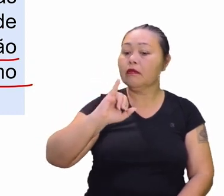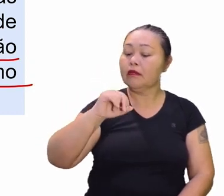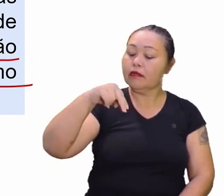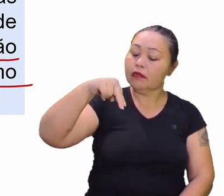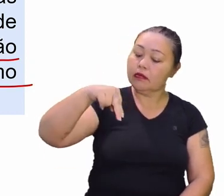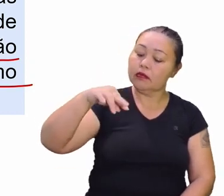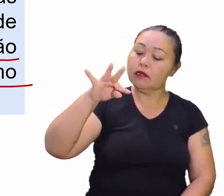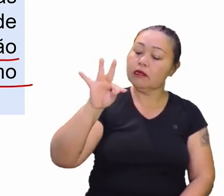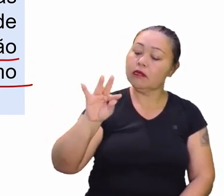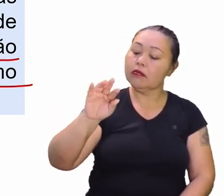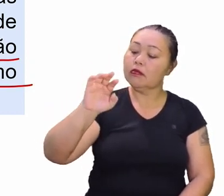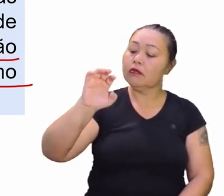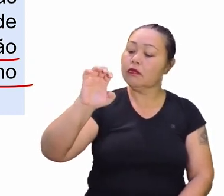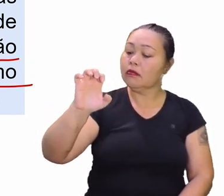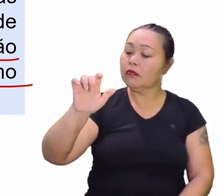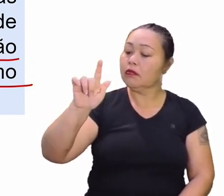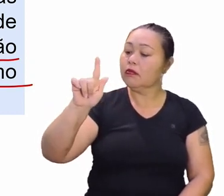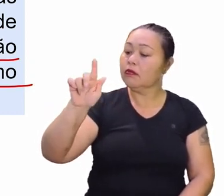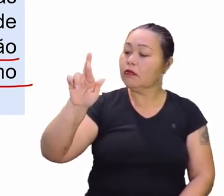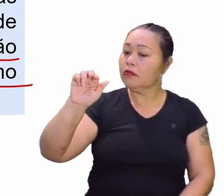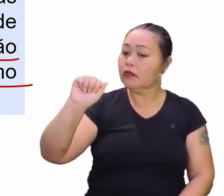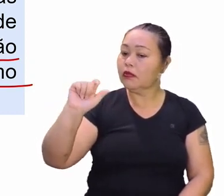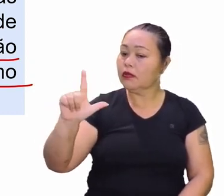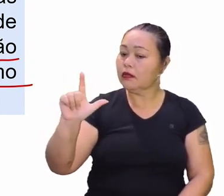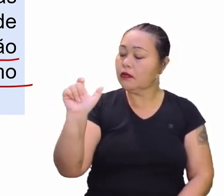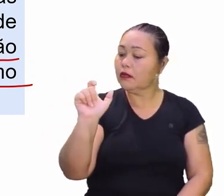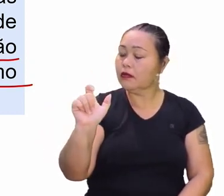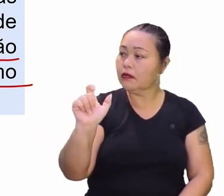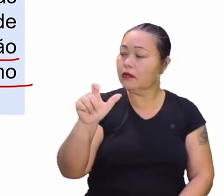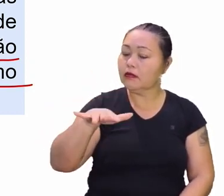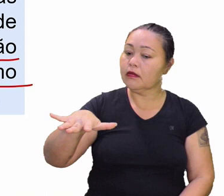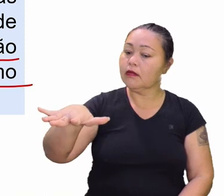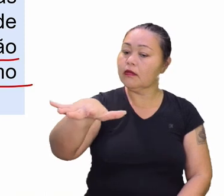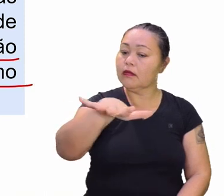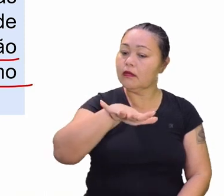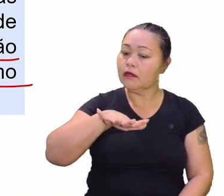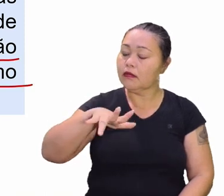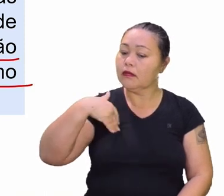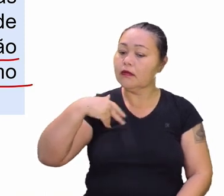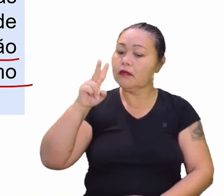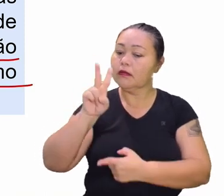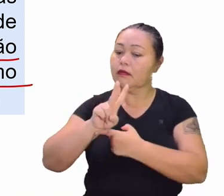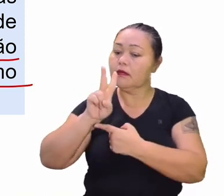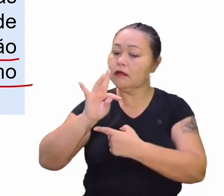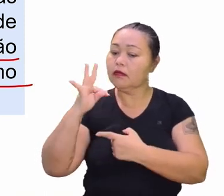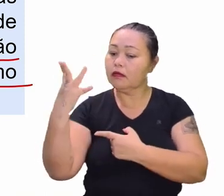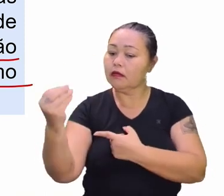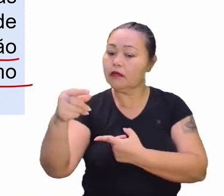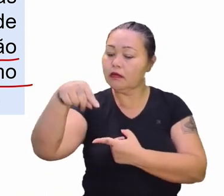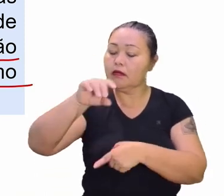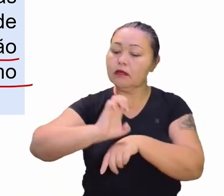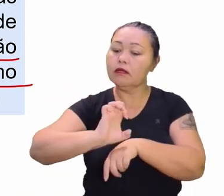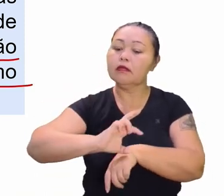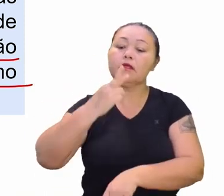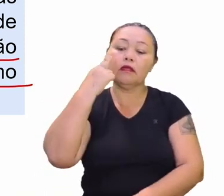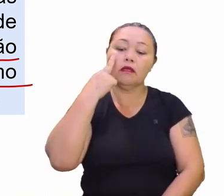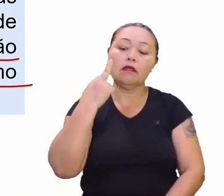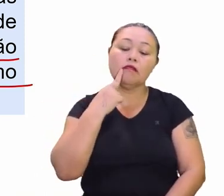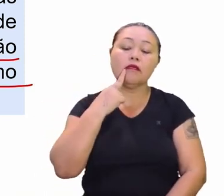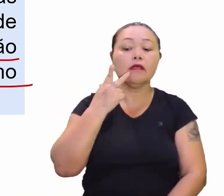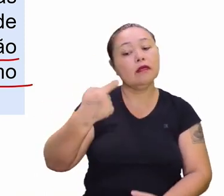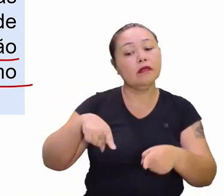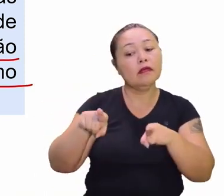de concurso para nossos alunos. Quando a gente fala de áreas de proteção integral em Rondônia e